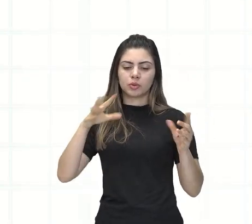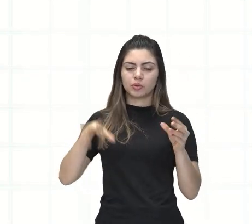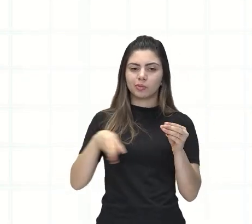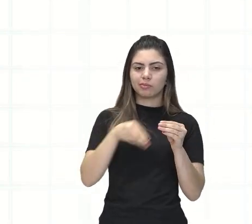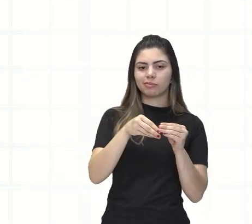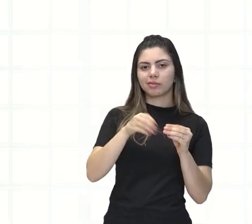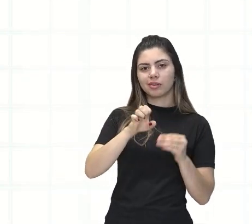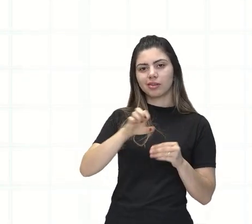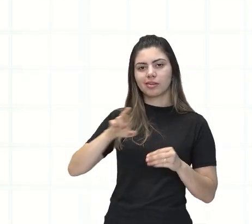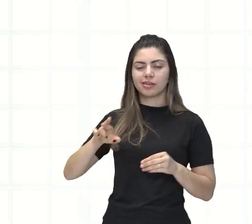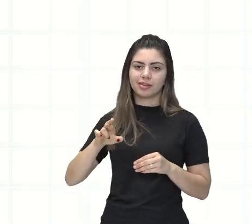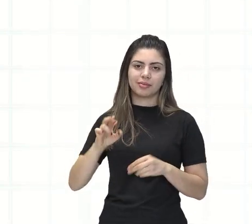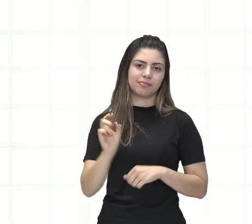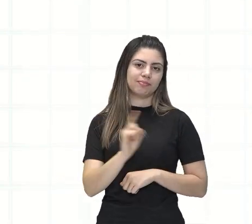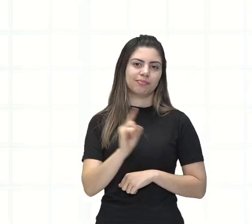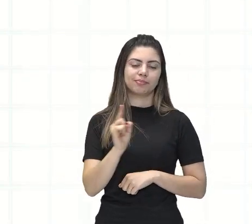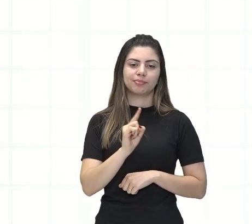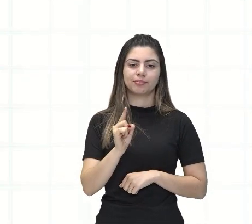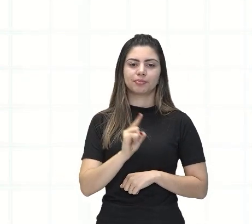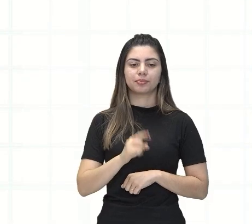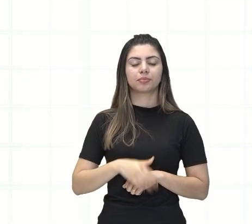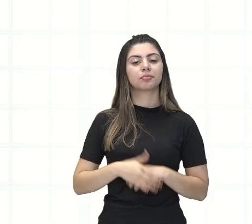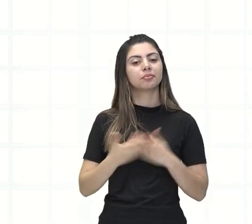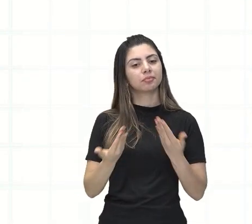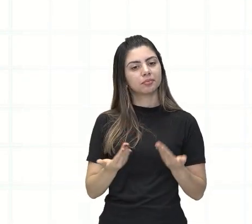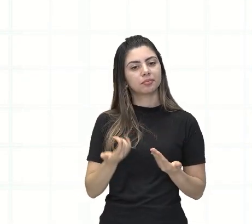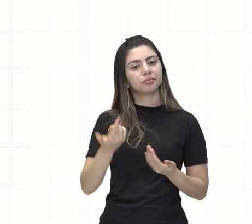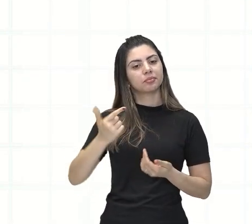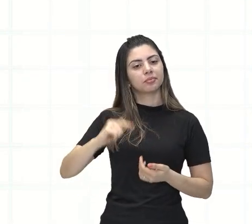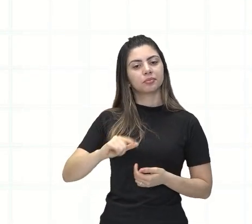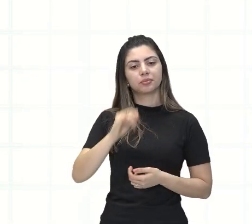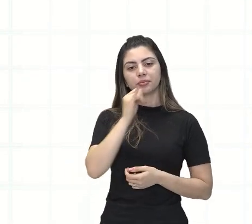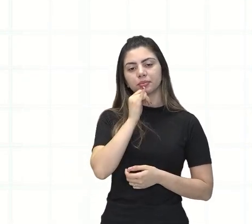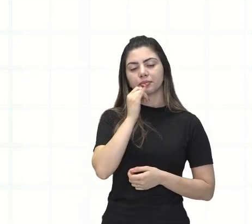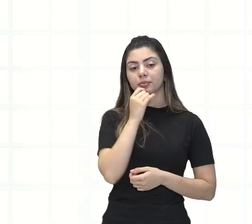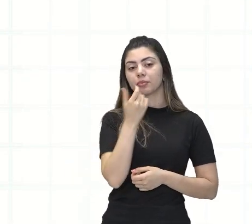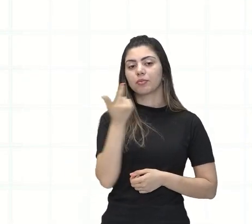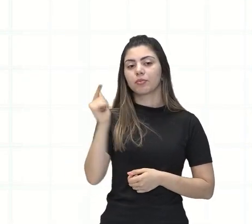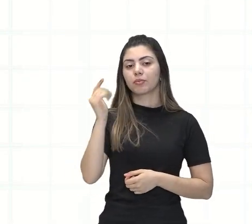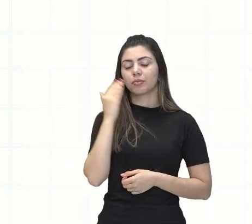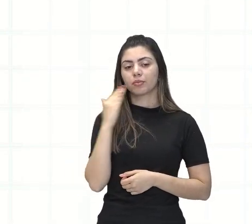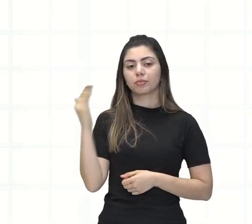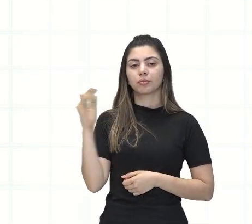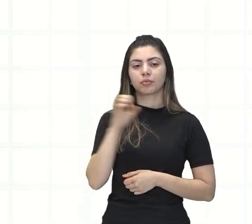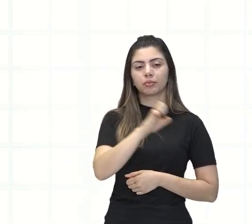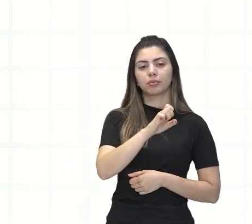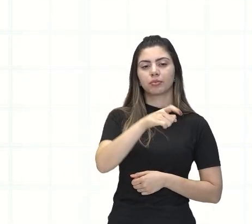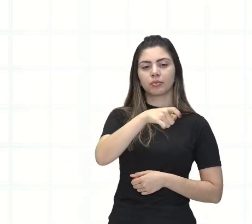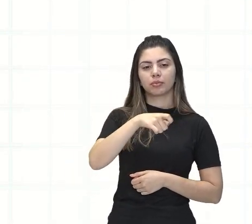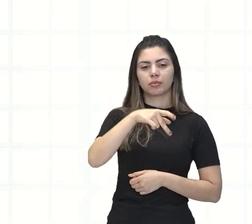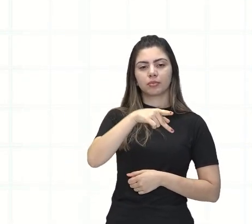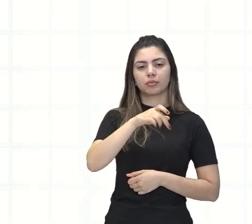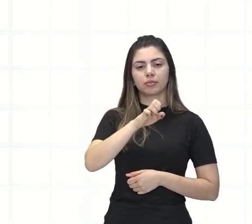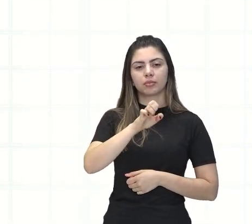ER antes dele, né? A mesma coisa, por exemplo, do expensive.